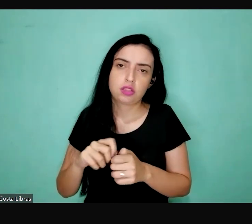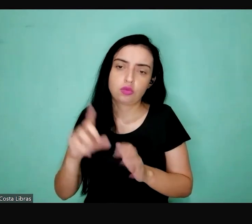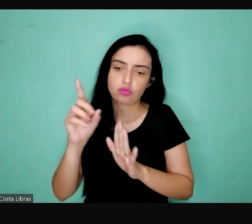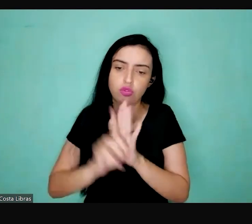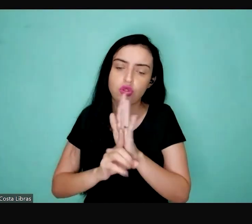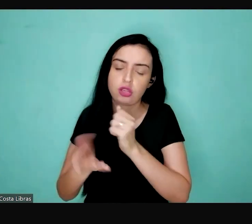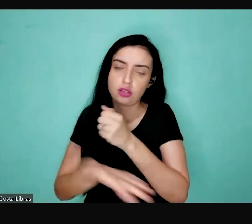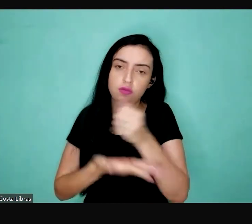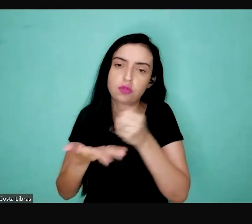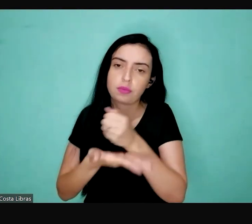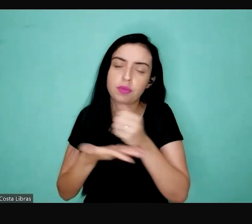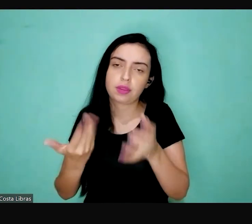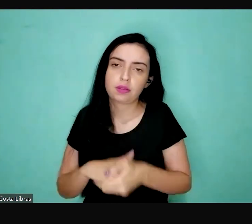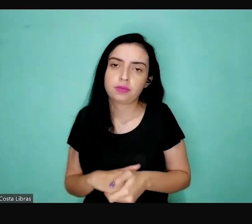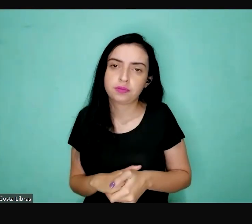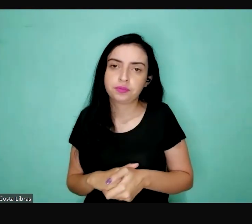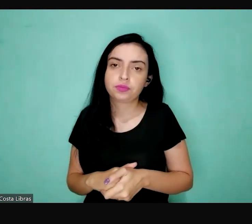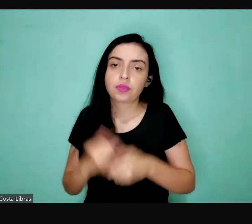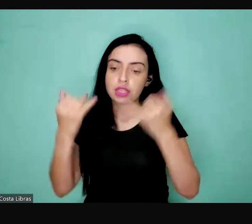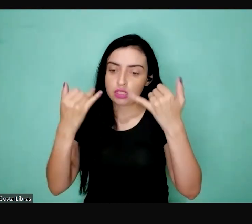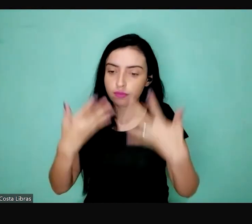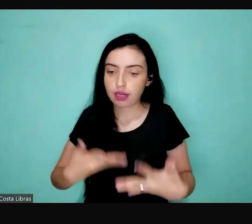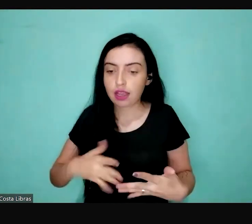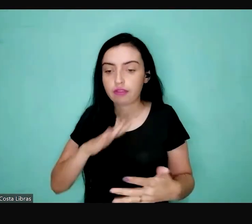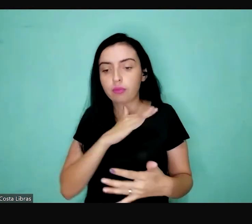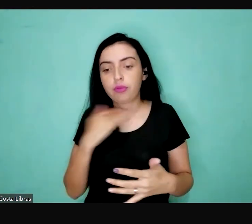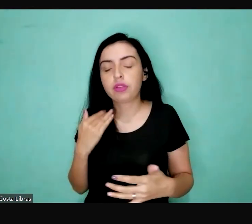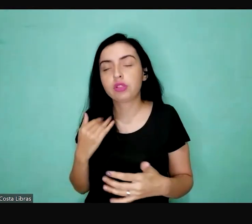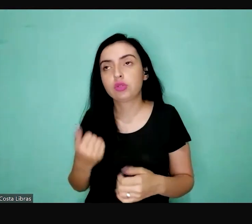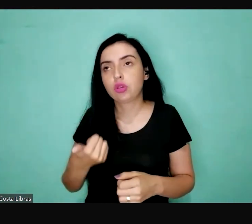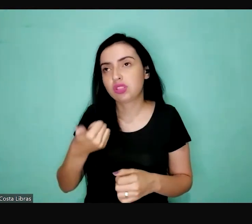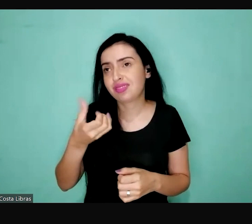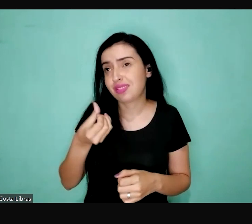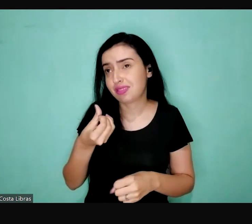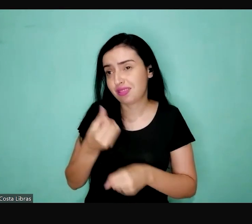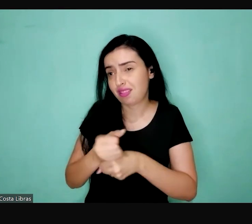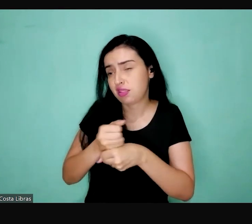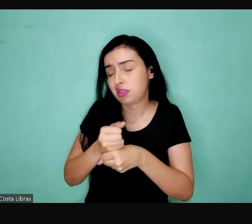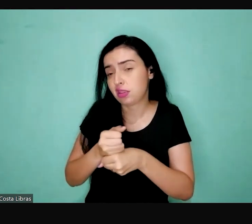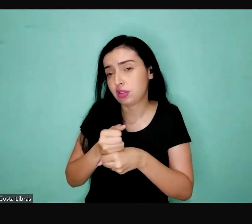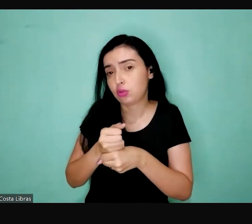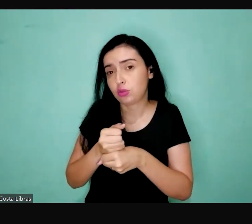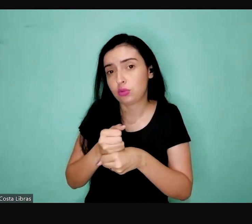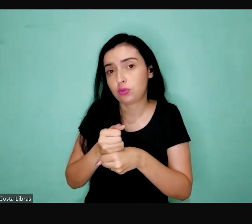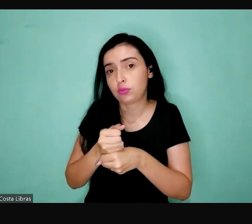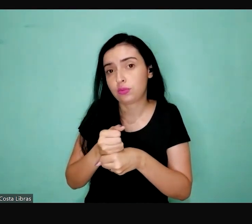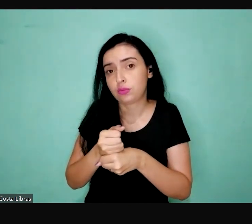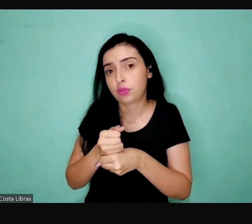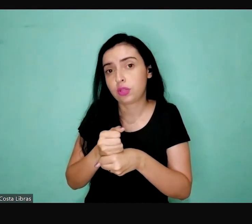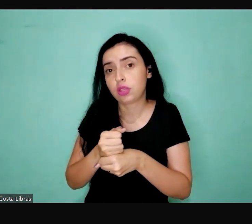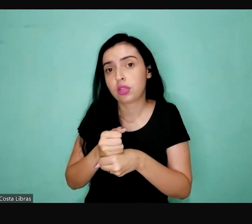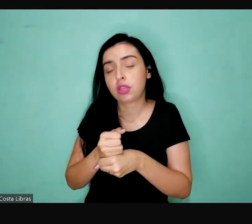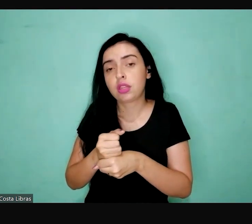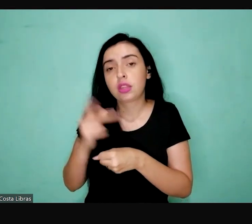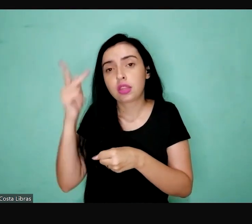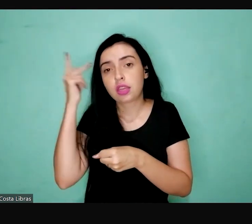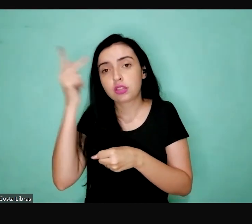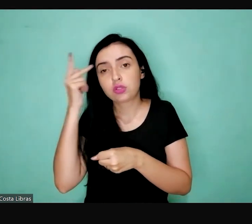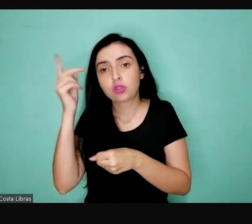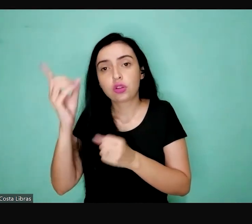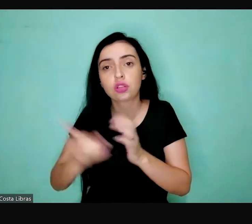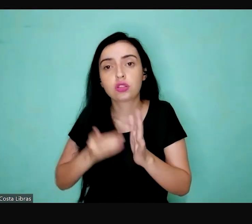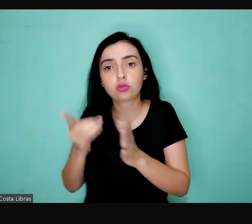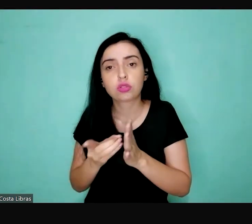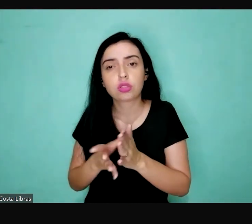E ele falava, esse professor que foi 16 anos, professor de História do Direito na